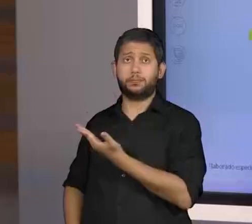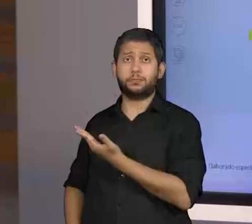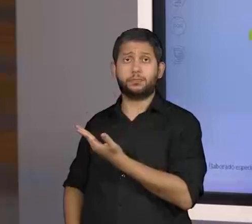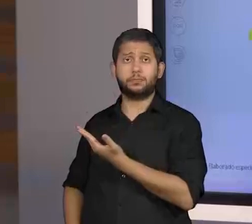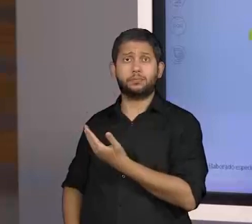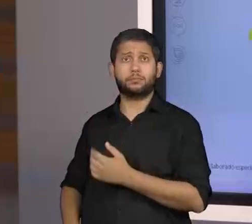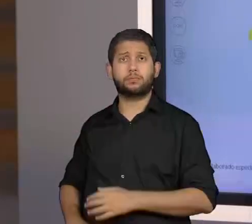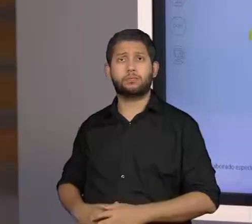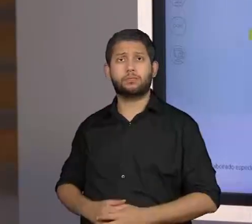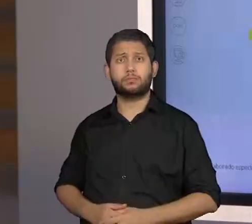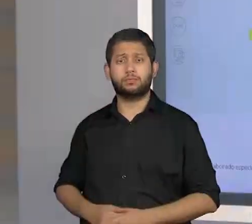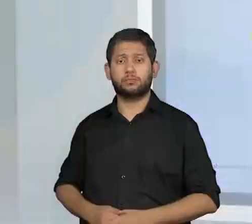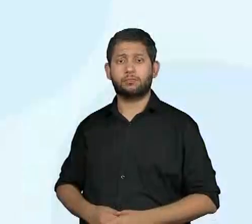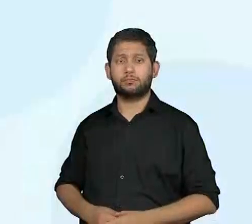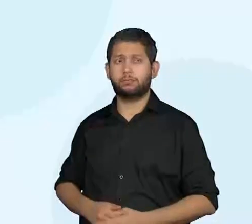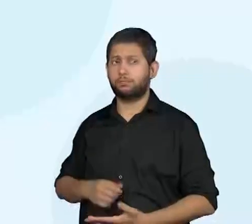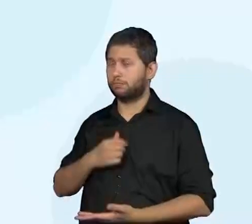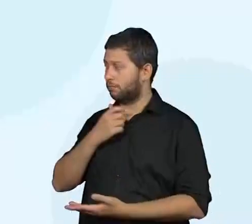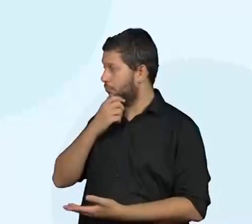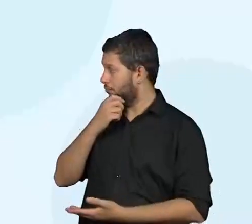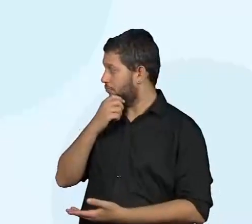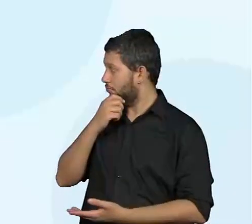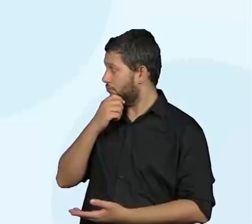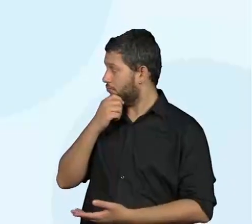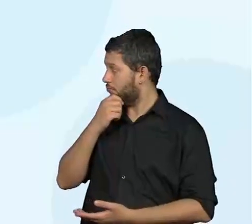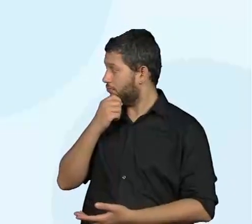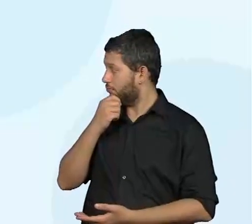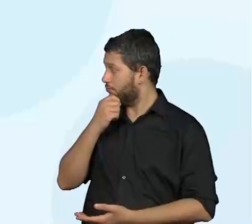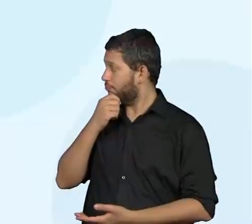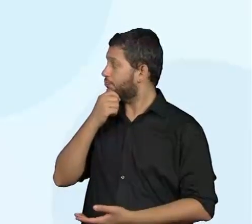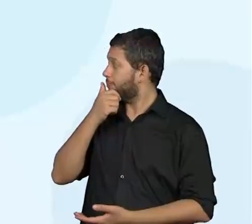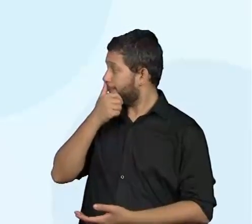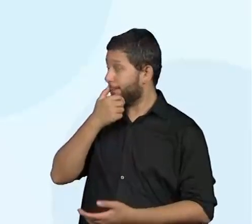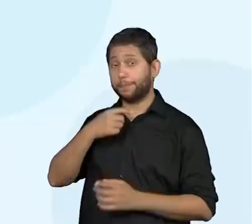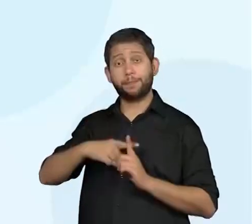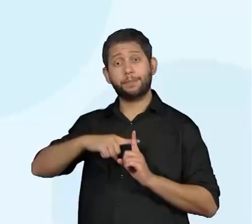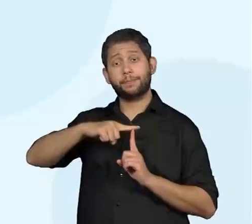camada terrestre, é a temperatura.